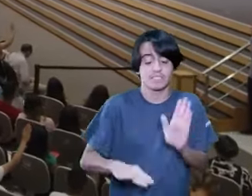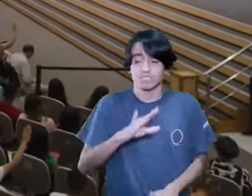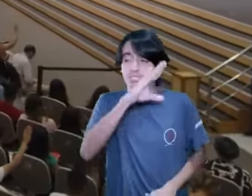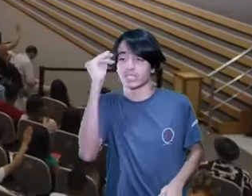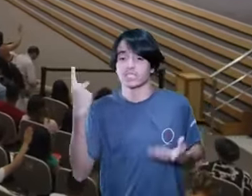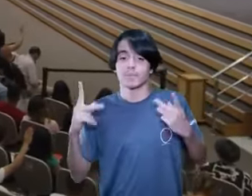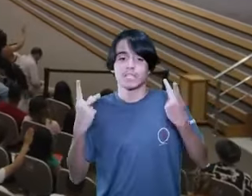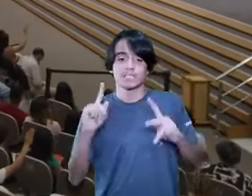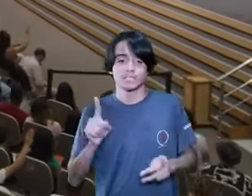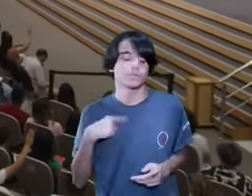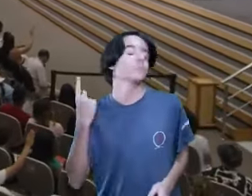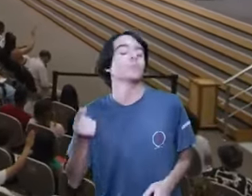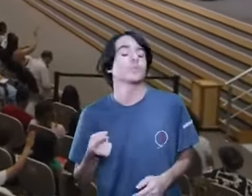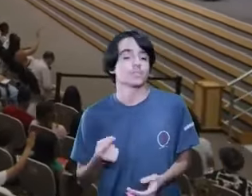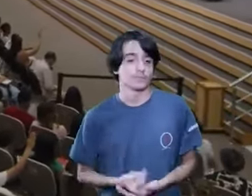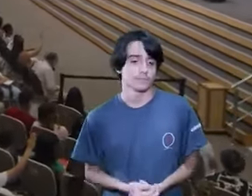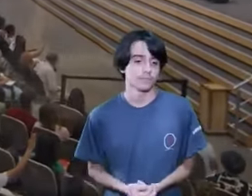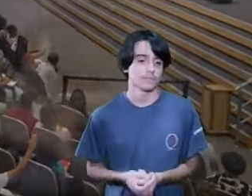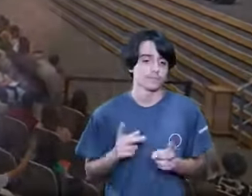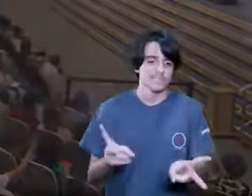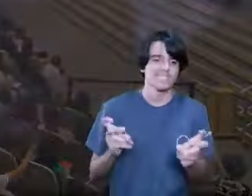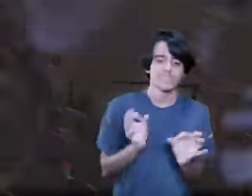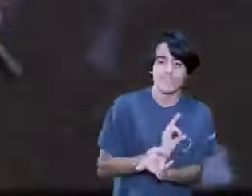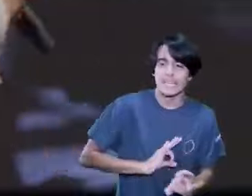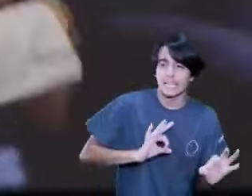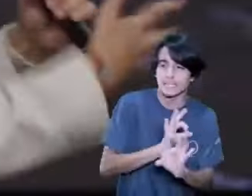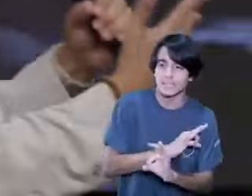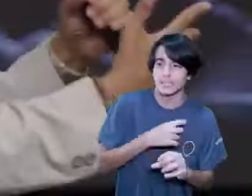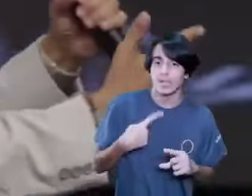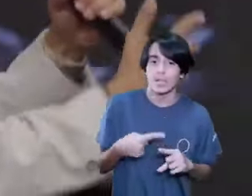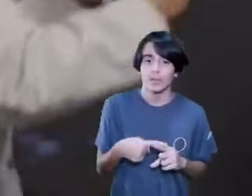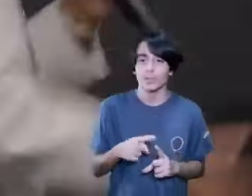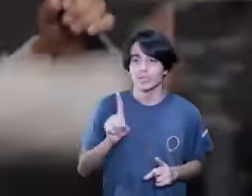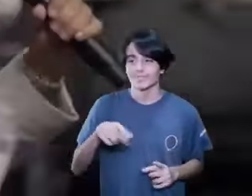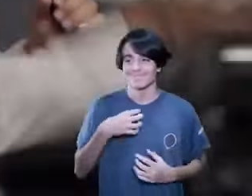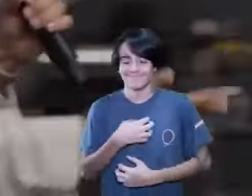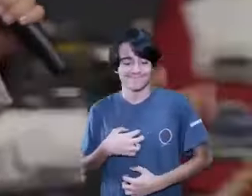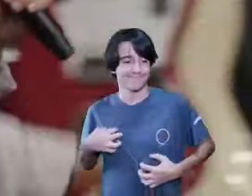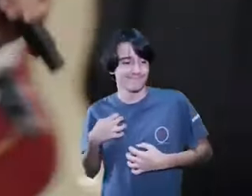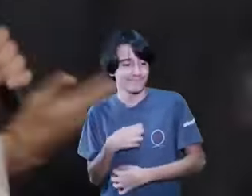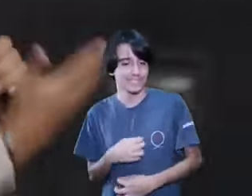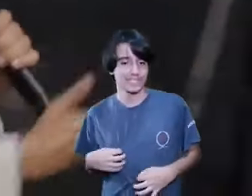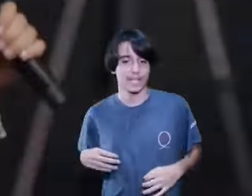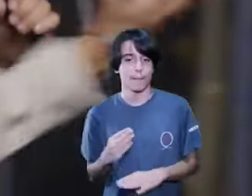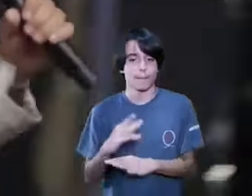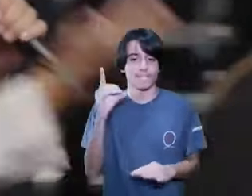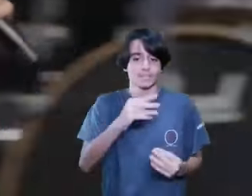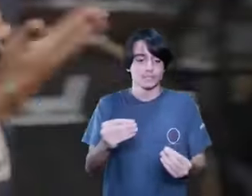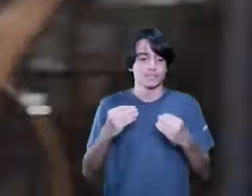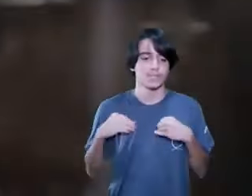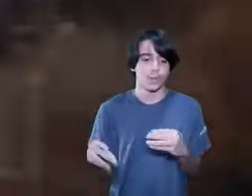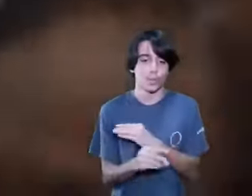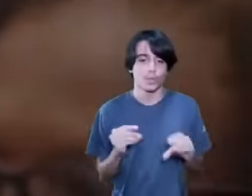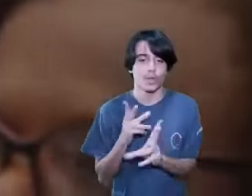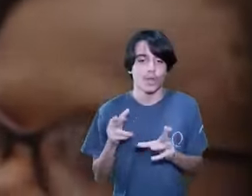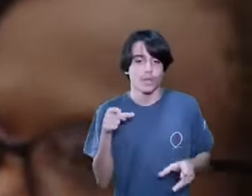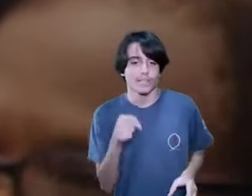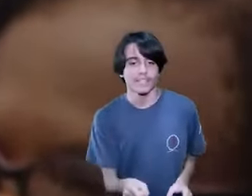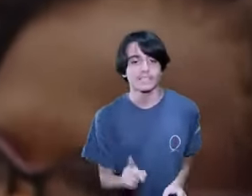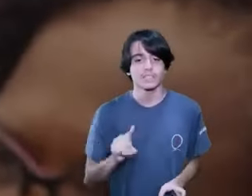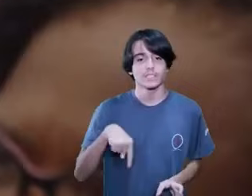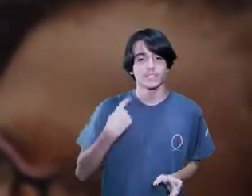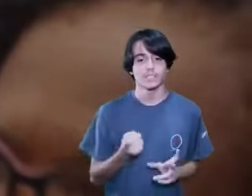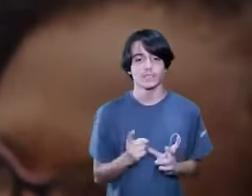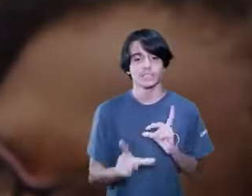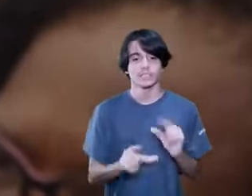nada. Não percebe mais nada. Porque não mexe. Mas que Deus nos dê cultos como esse. Que a